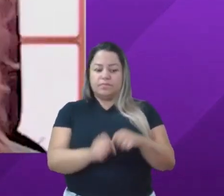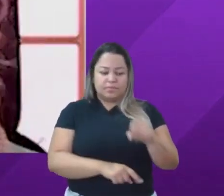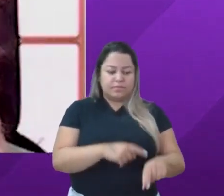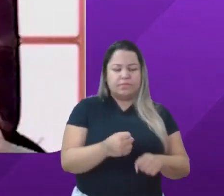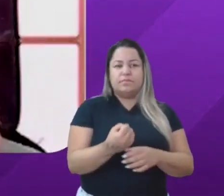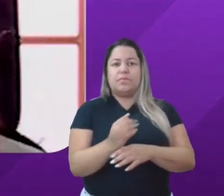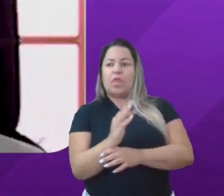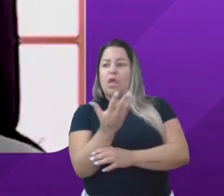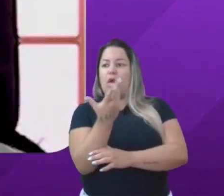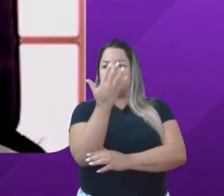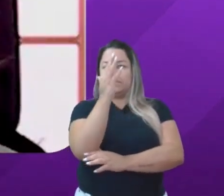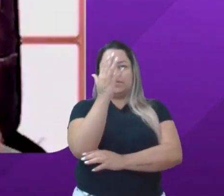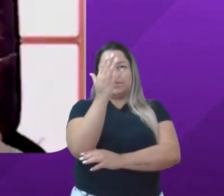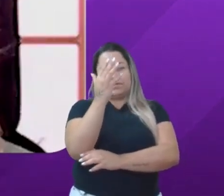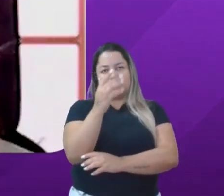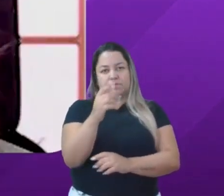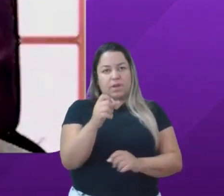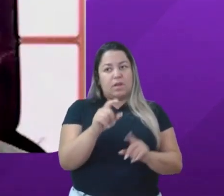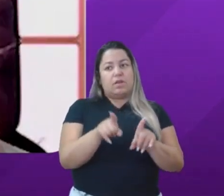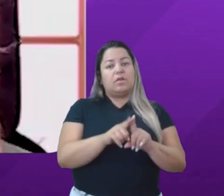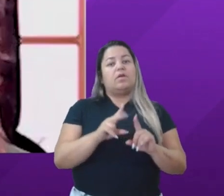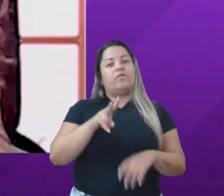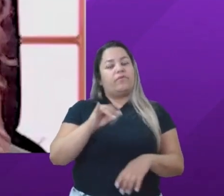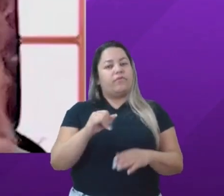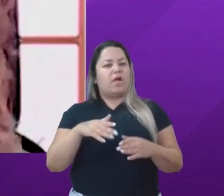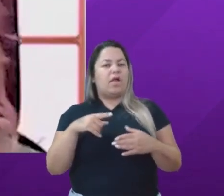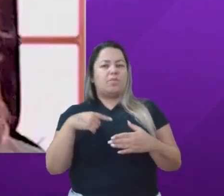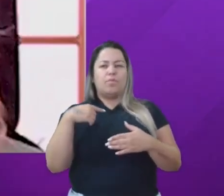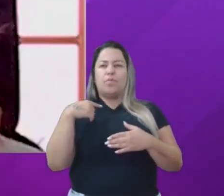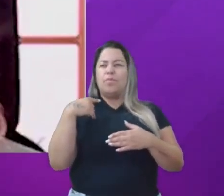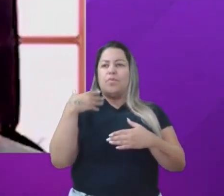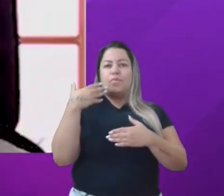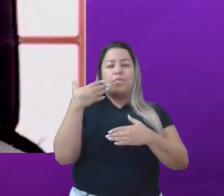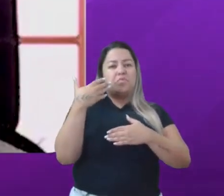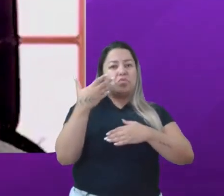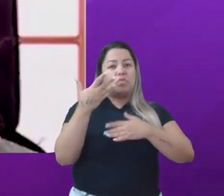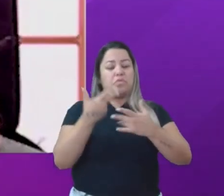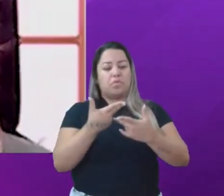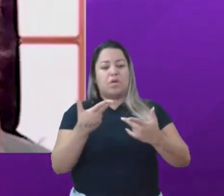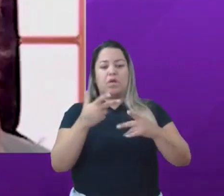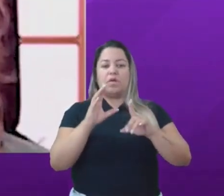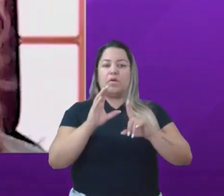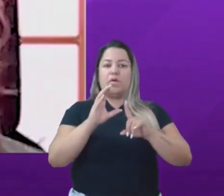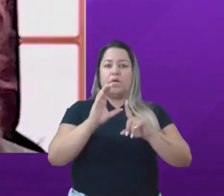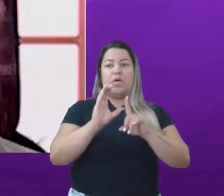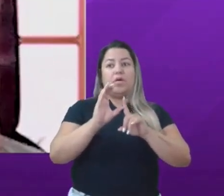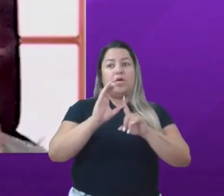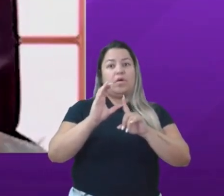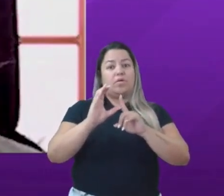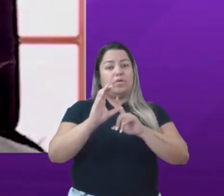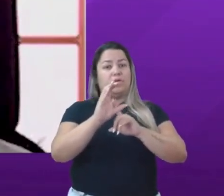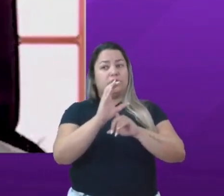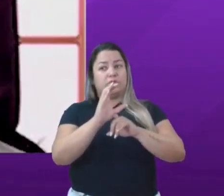cultivar alimentos e a economizar água. Isso vai além de uma matéria curricular. É o